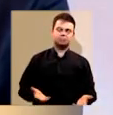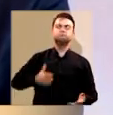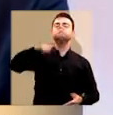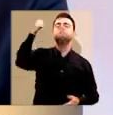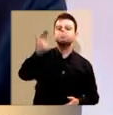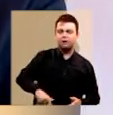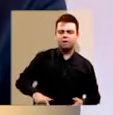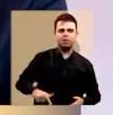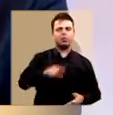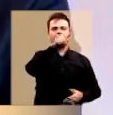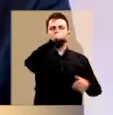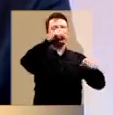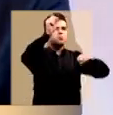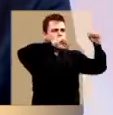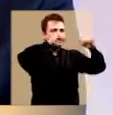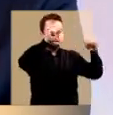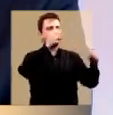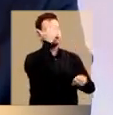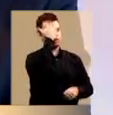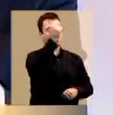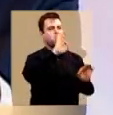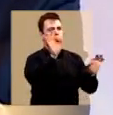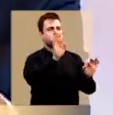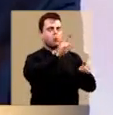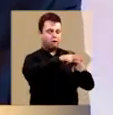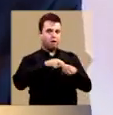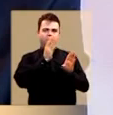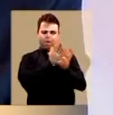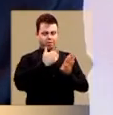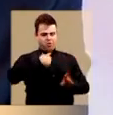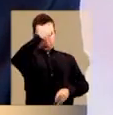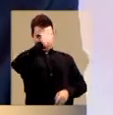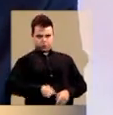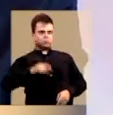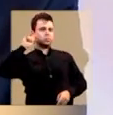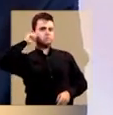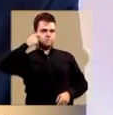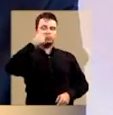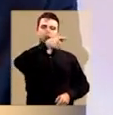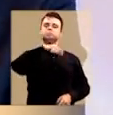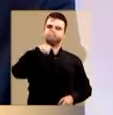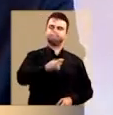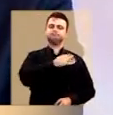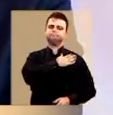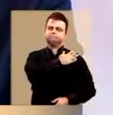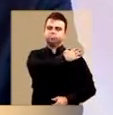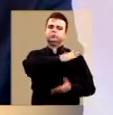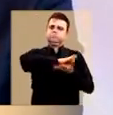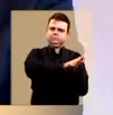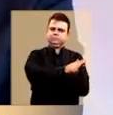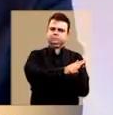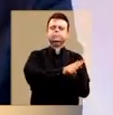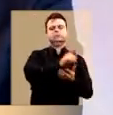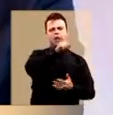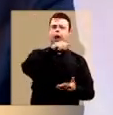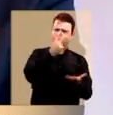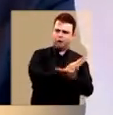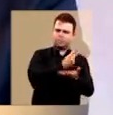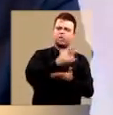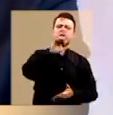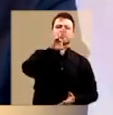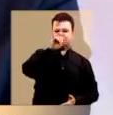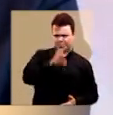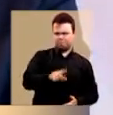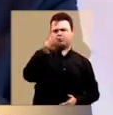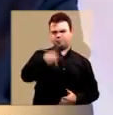exemplo, deixou de ser contratado em razão de sua cor, também se trata de crime resultante de preconceito de raça e cor,